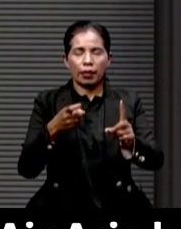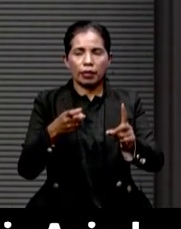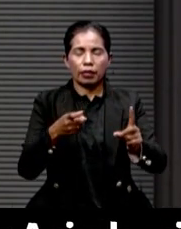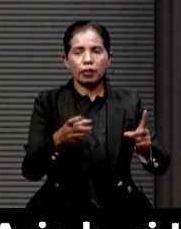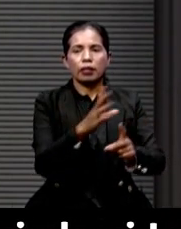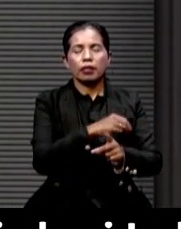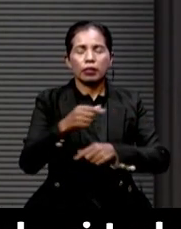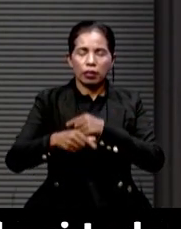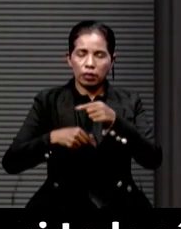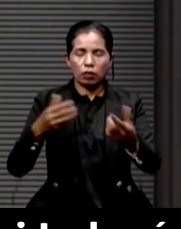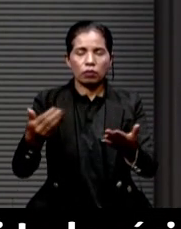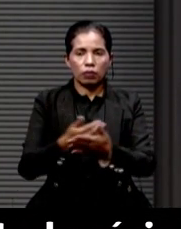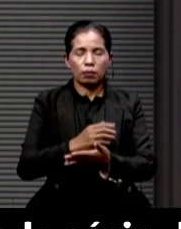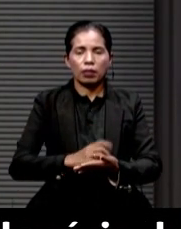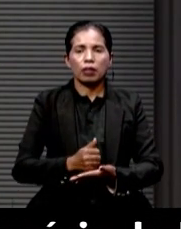generasi penerus di Timor Leste,